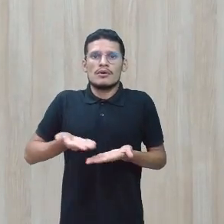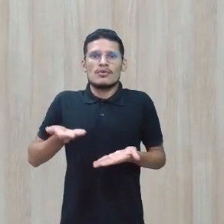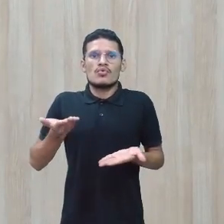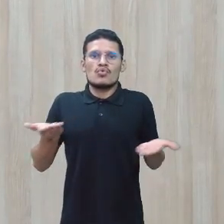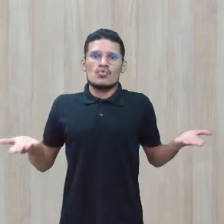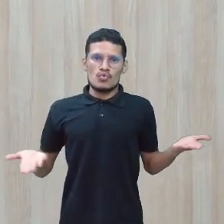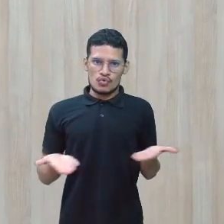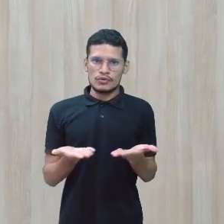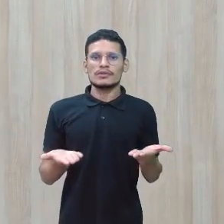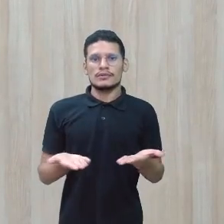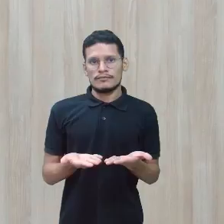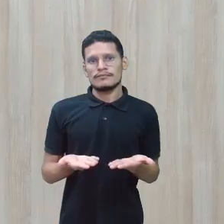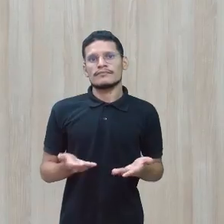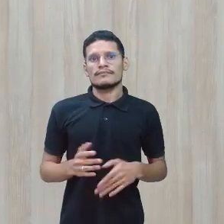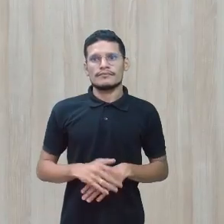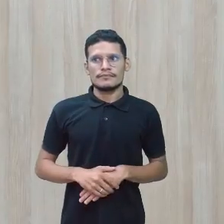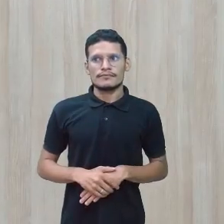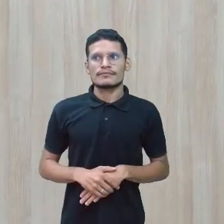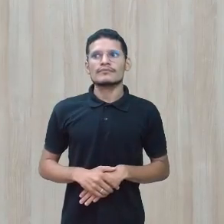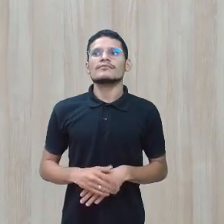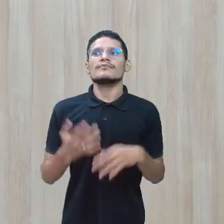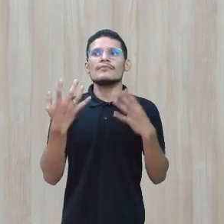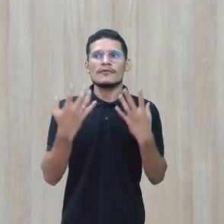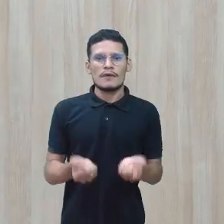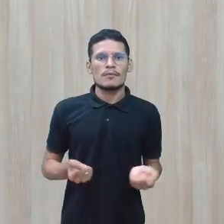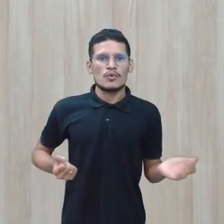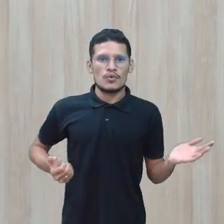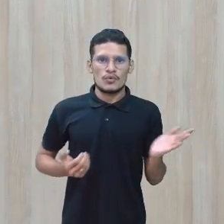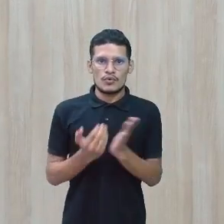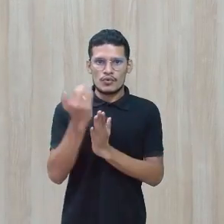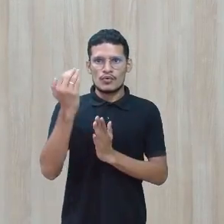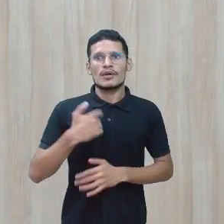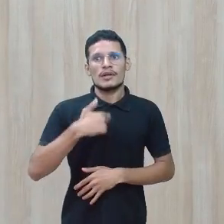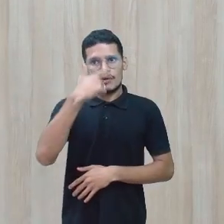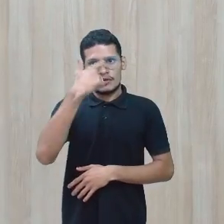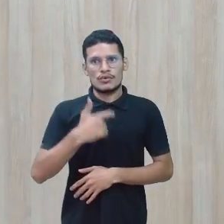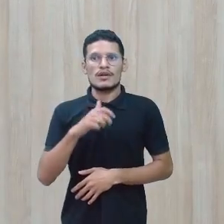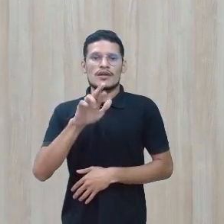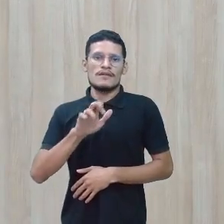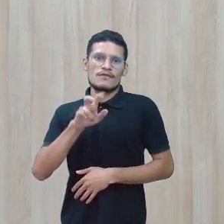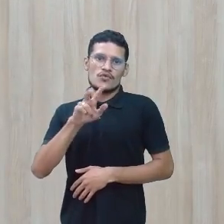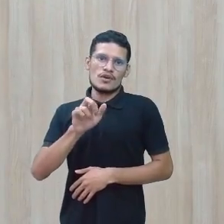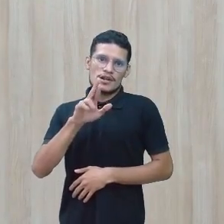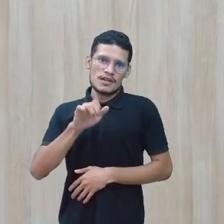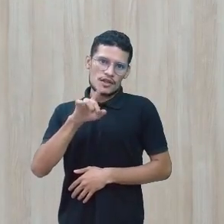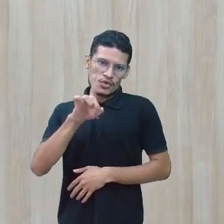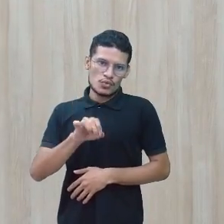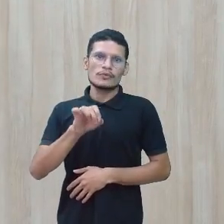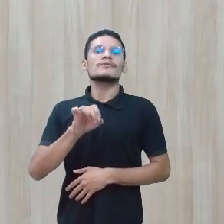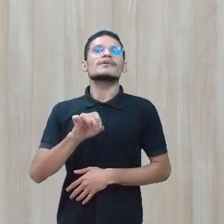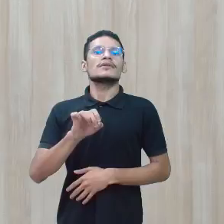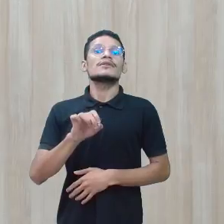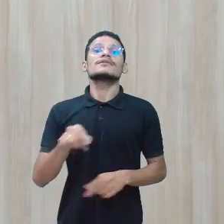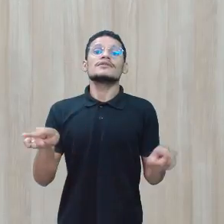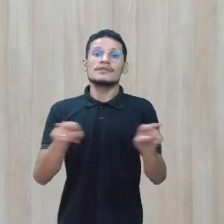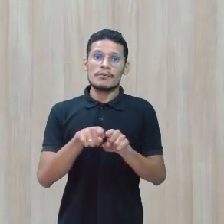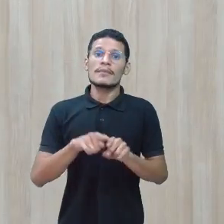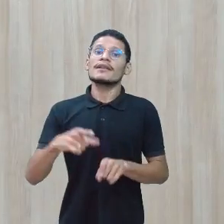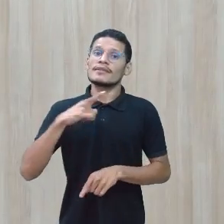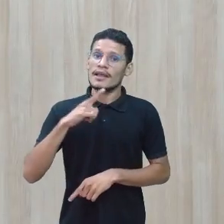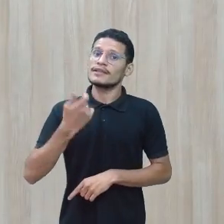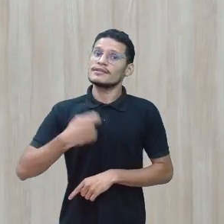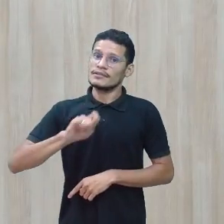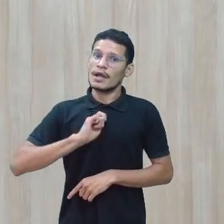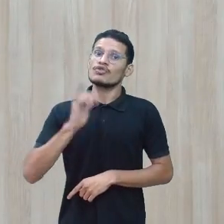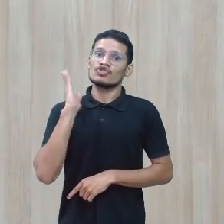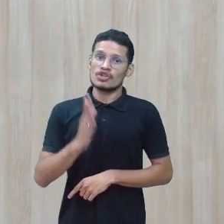é justamente isso. Então, vamos lá. Eu sou o professor Revoredo, como eu falei. Inclusive, já tenho o meu